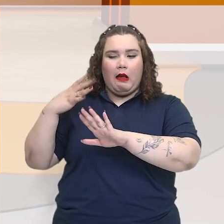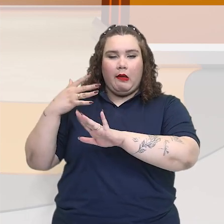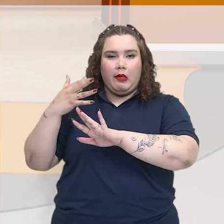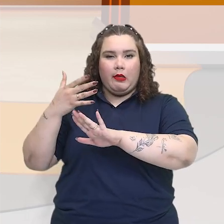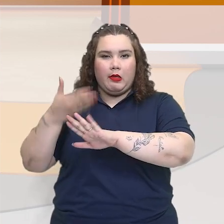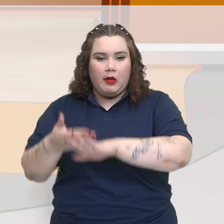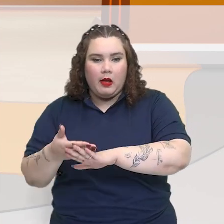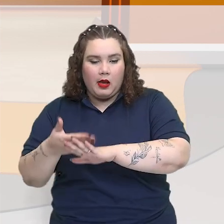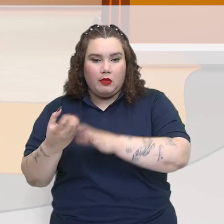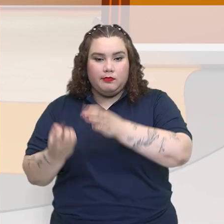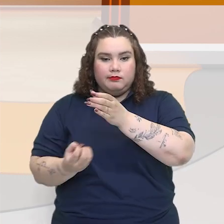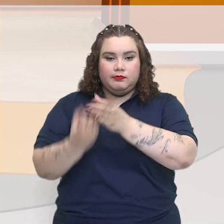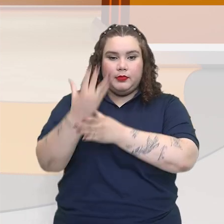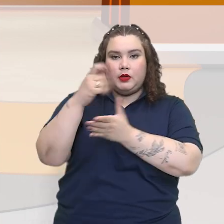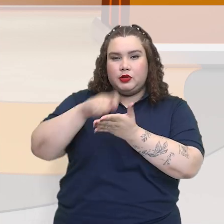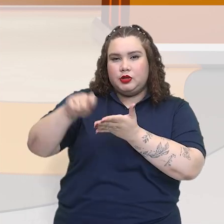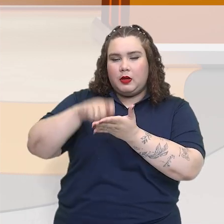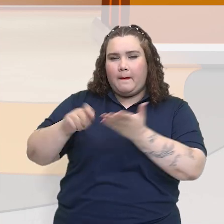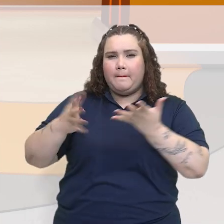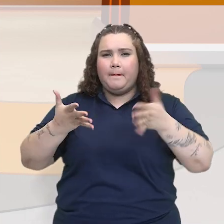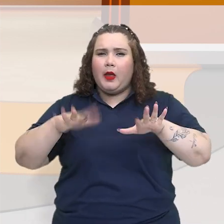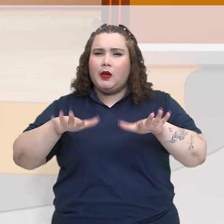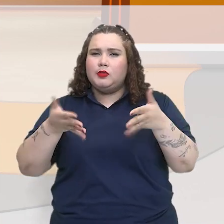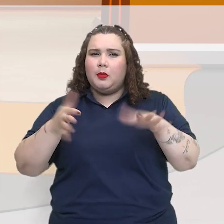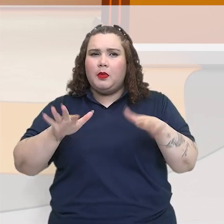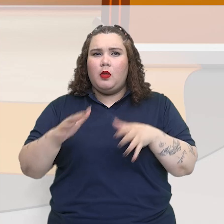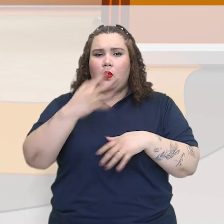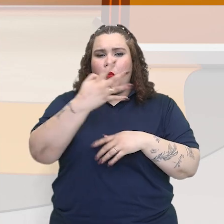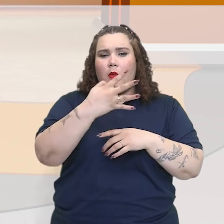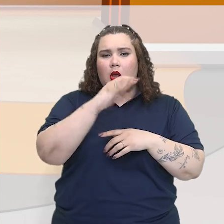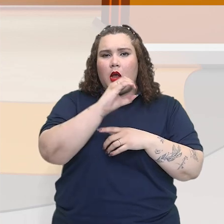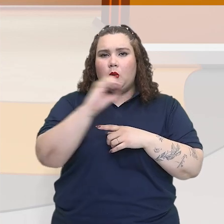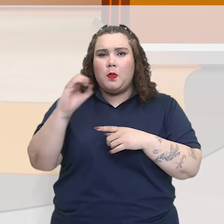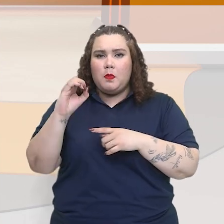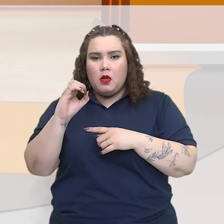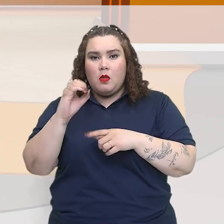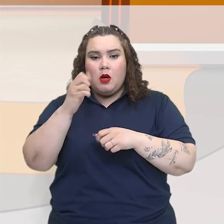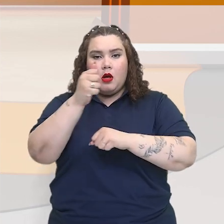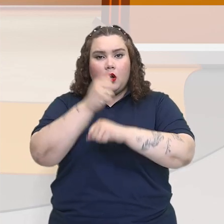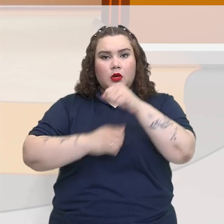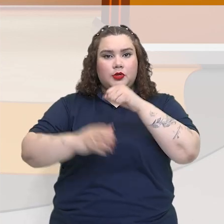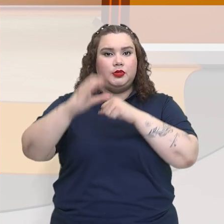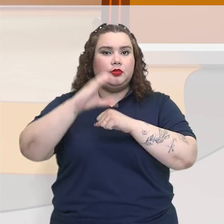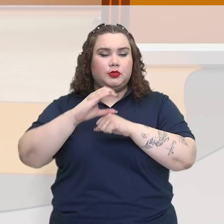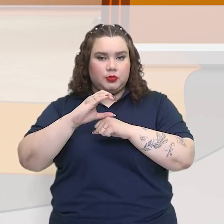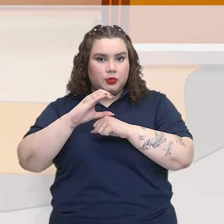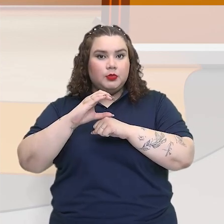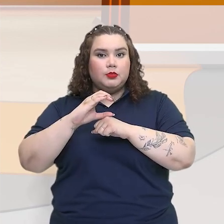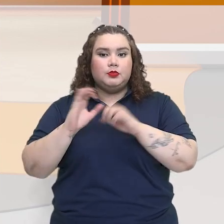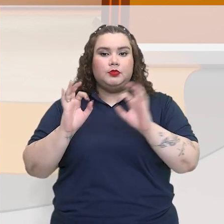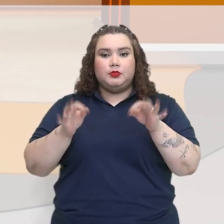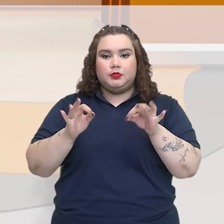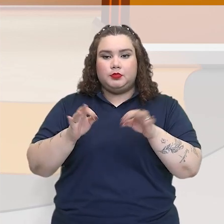surgimento da escrita, ali por volta mais ou menos de 4.000 anos antes de